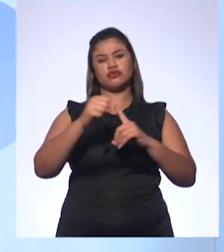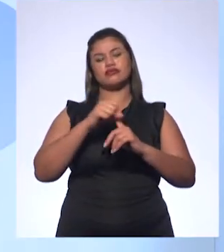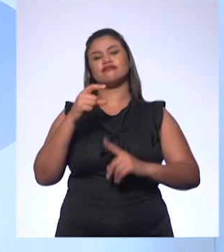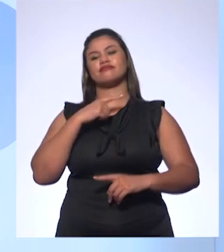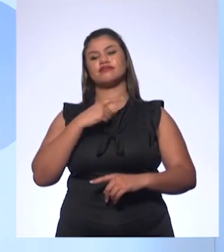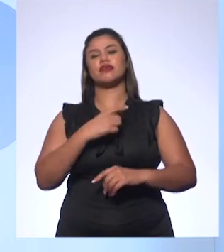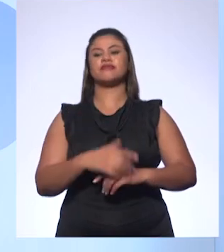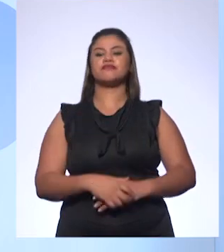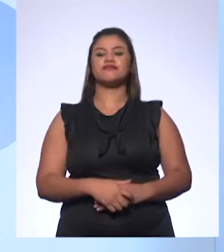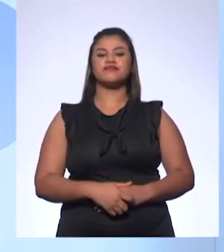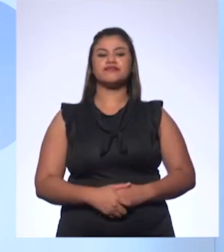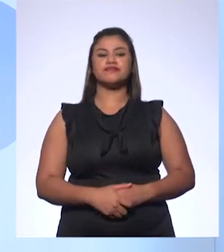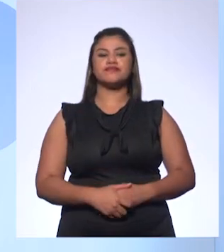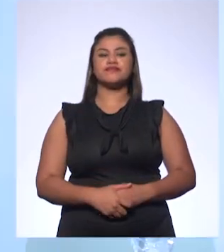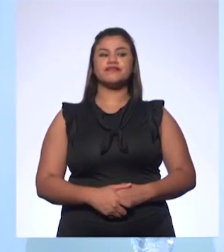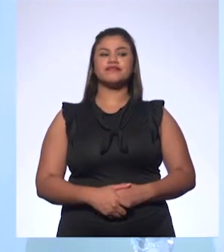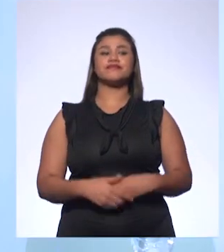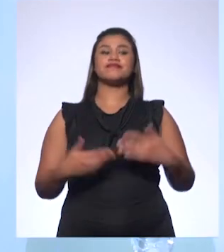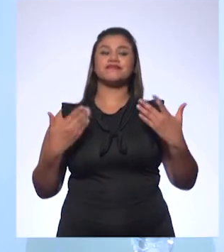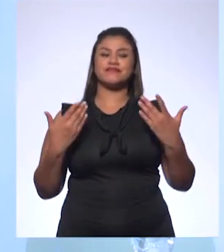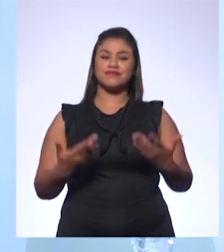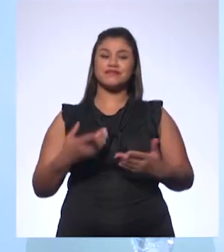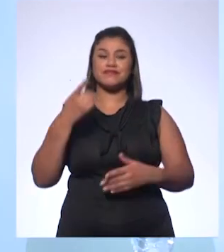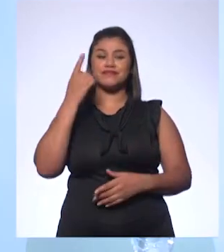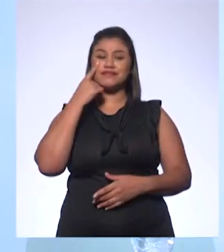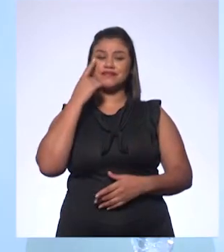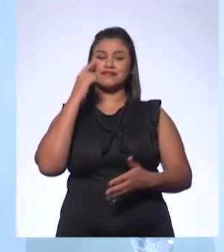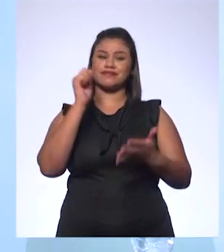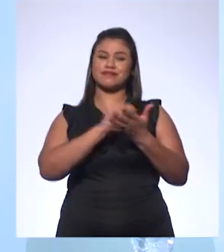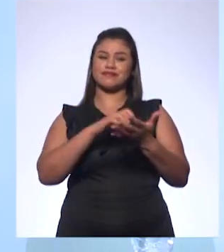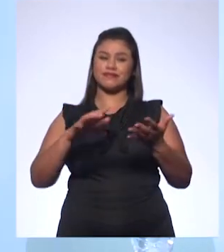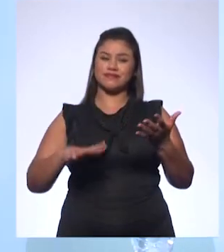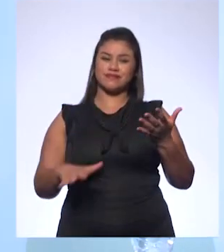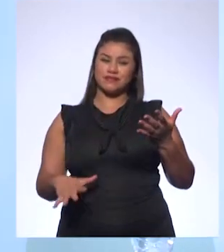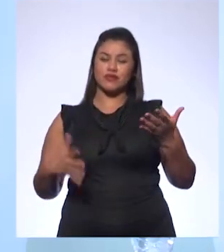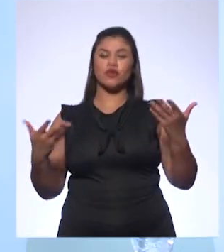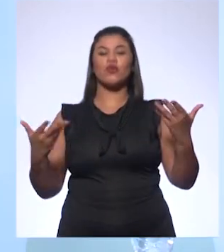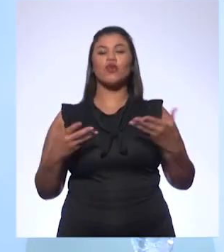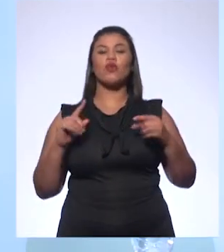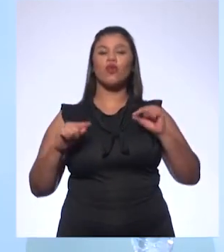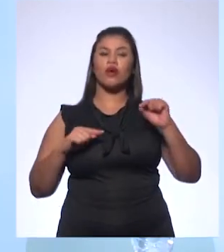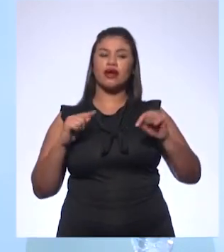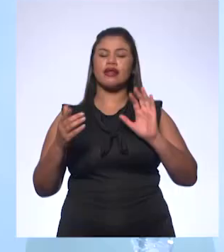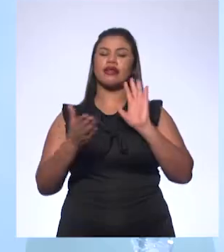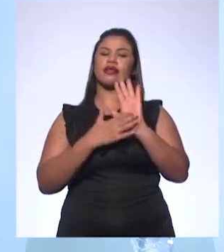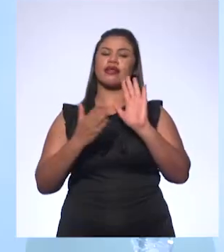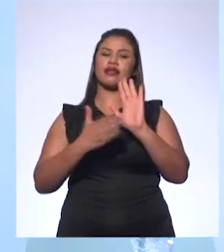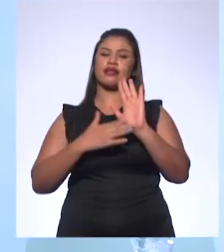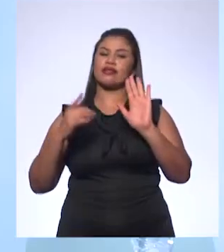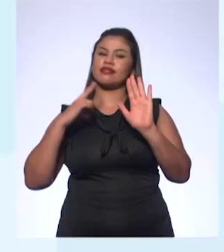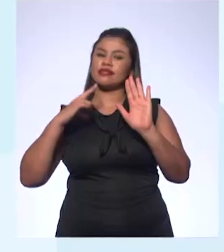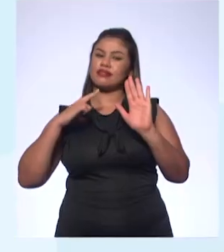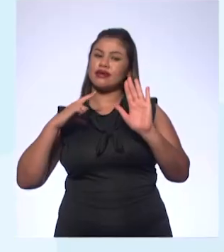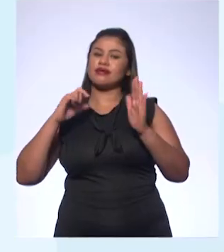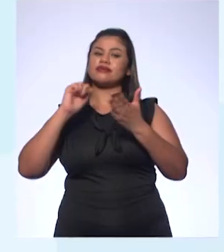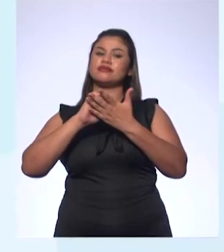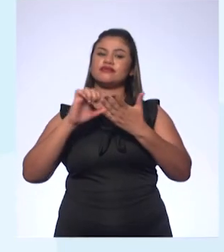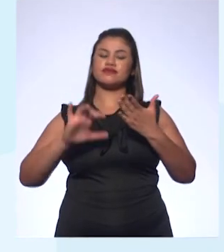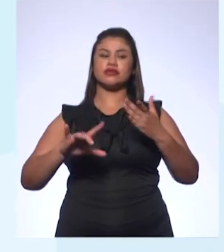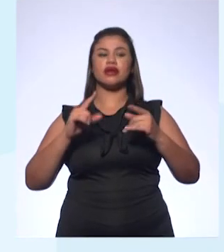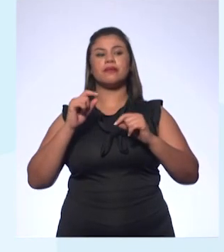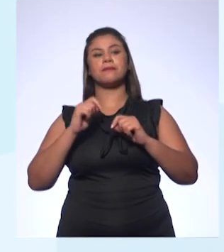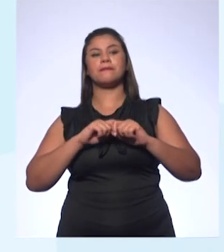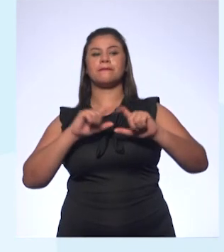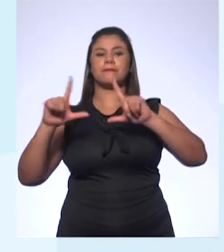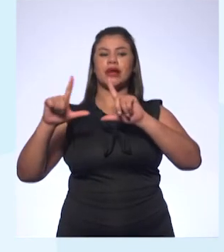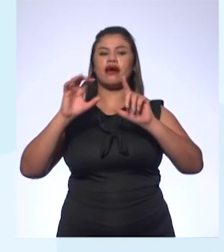É verdade. Gente, então, vamos às atividades de hoje. Vamos deixar uma proposta para vocês. Construa